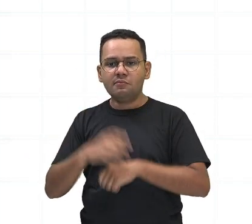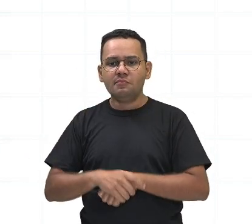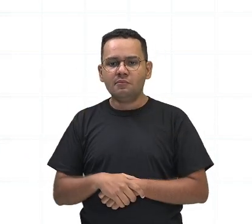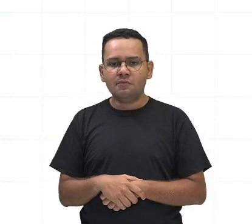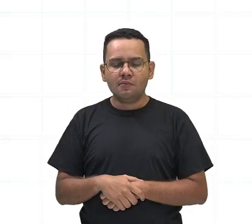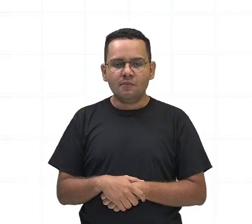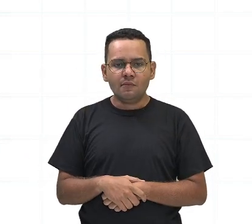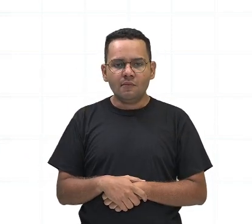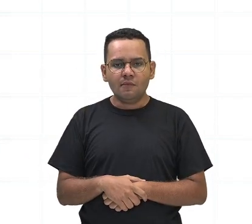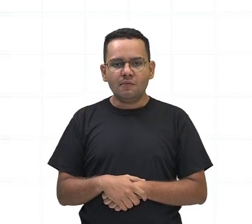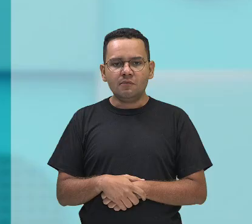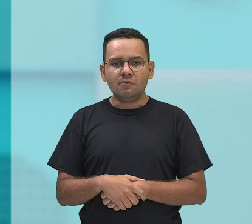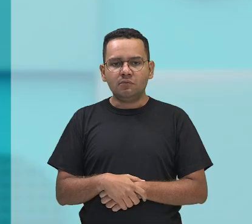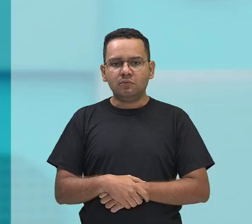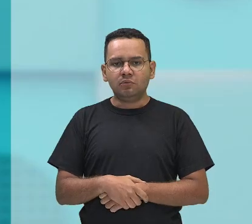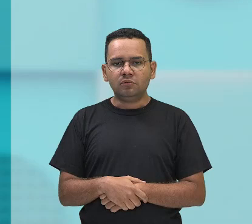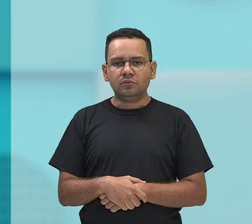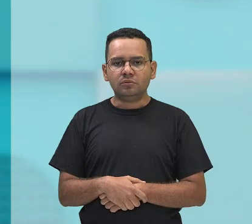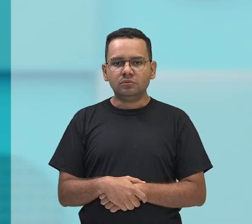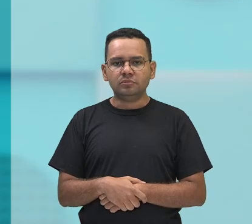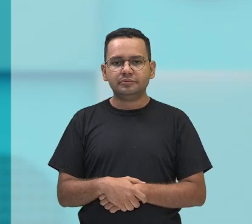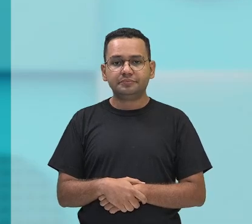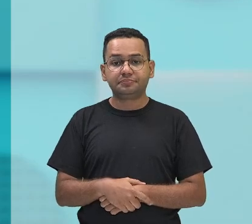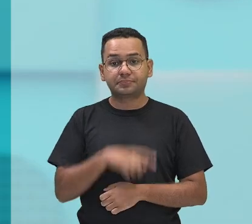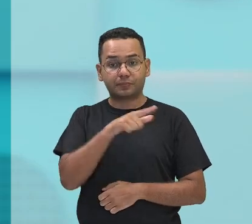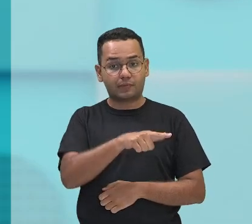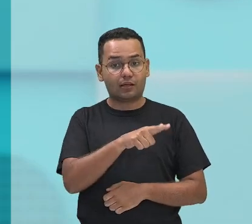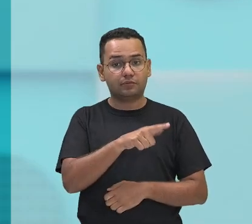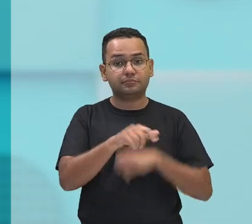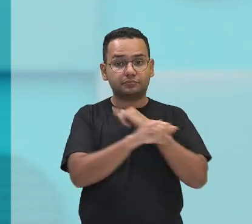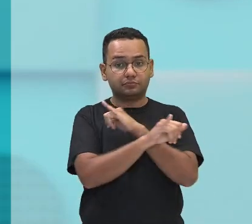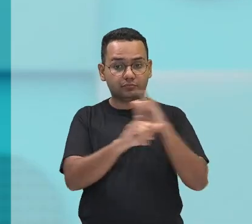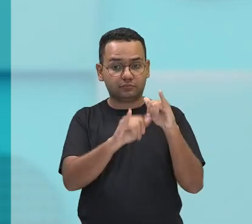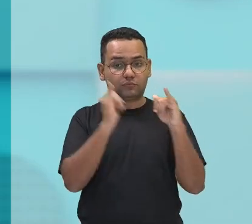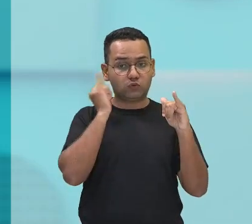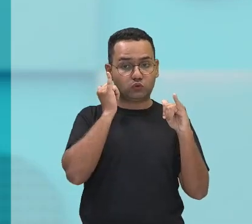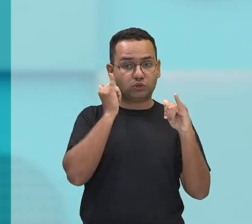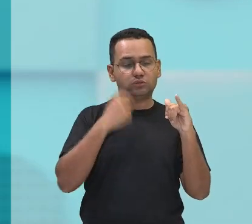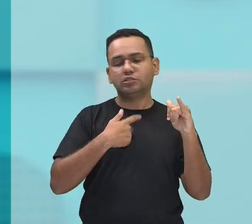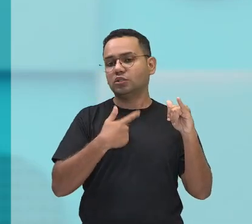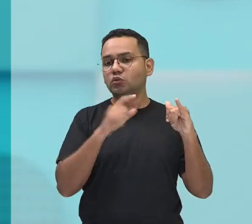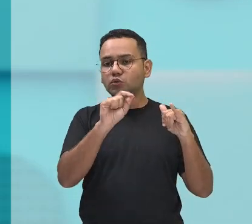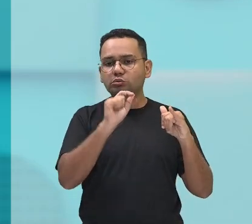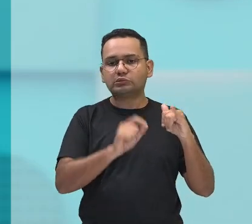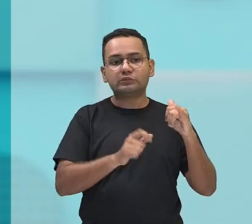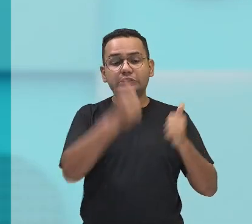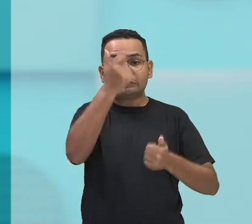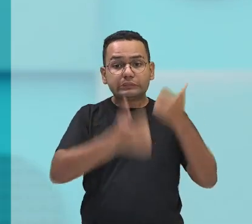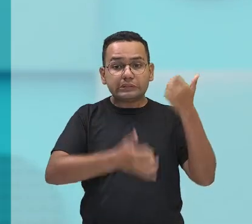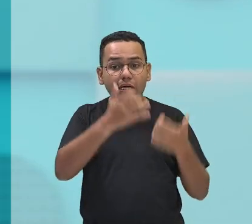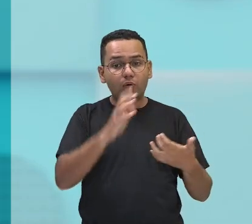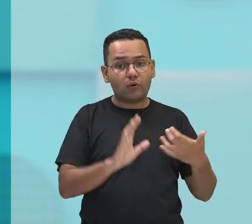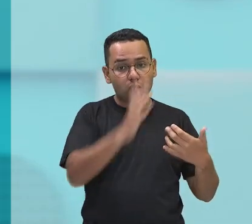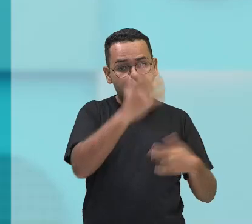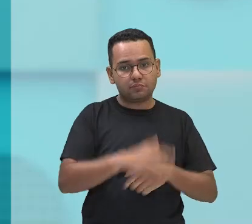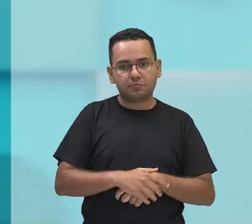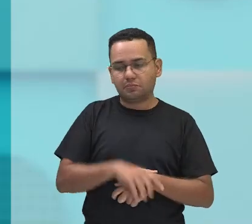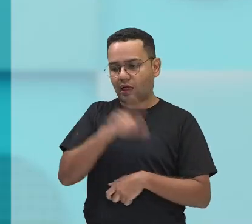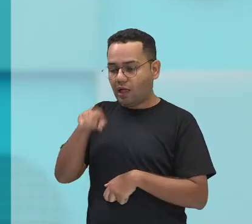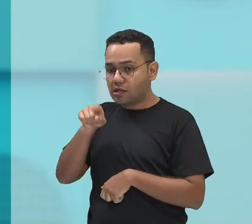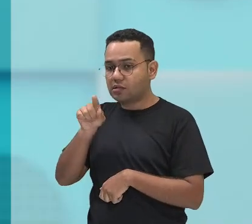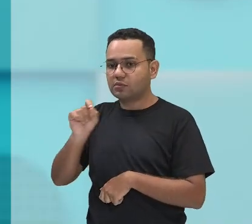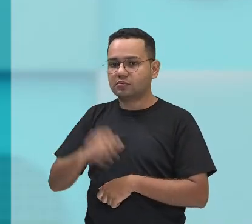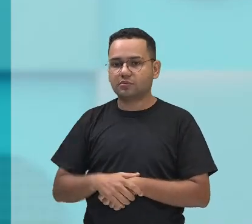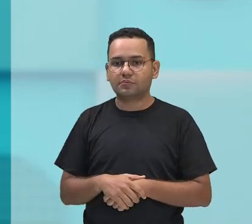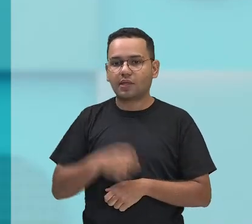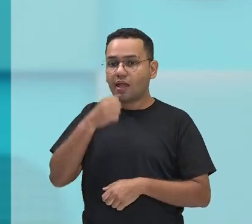Então vejam, a notícia, né, eu só vou informar aquele fato, relatar como aconteceu aquele fato. Na reportagem, eu já vou